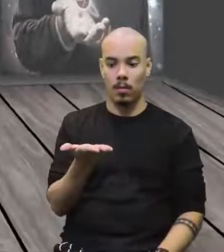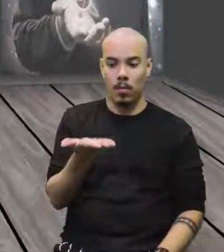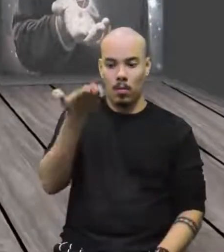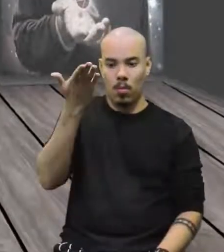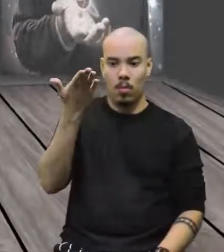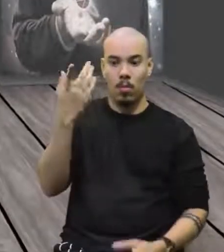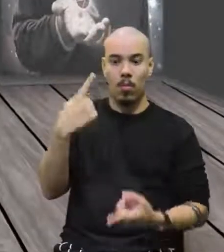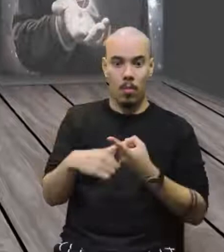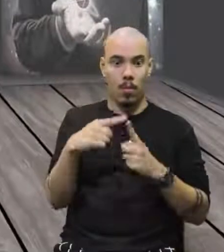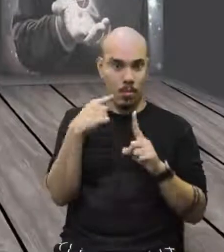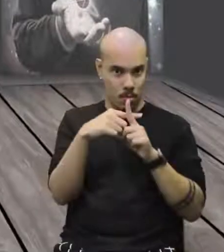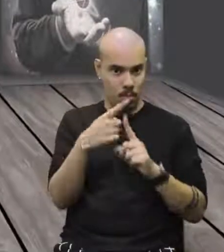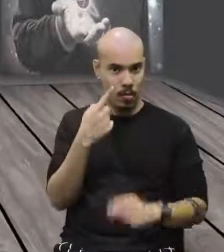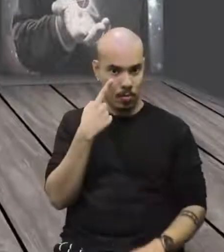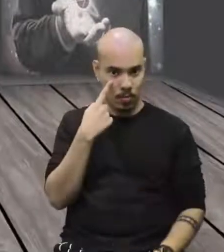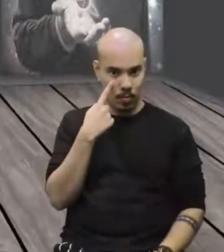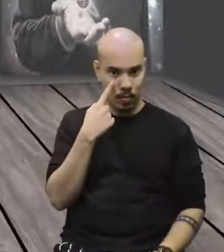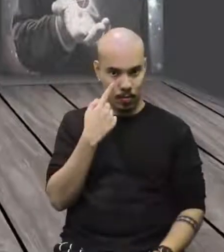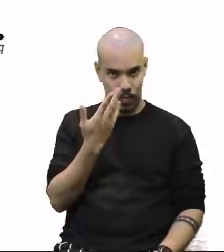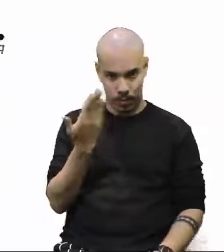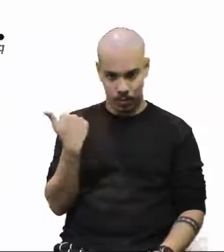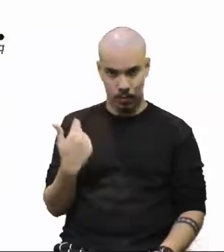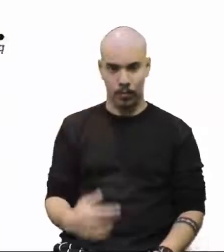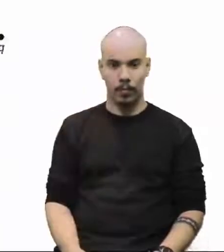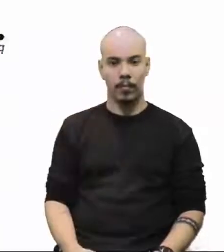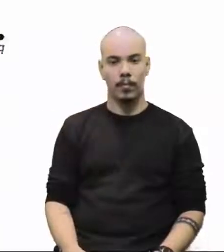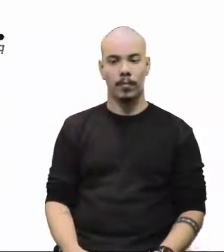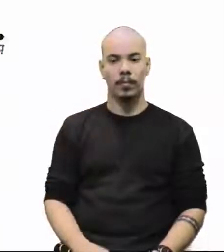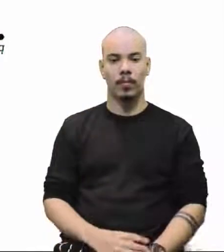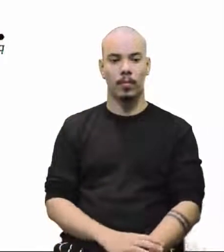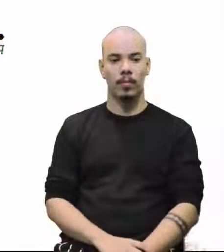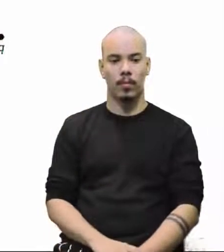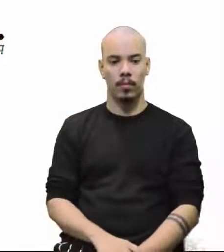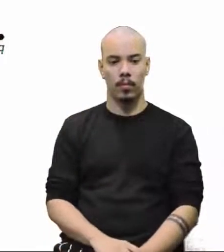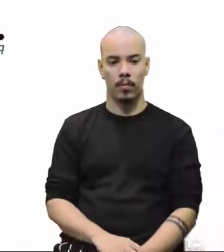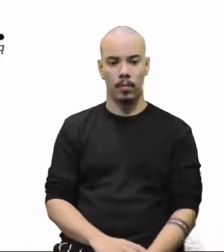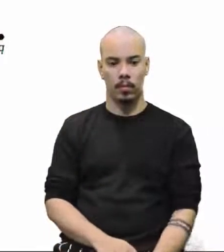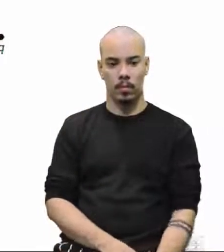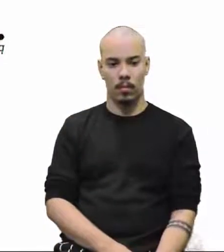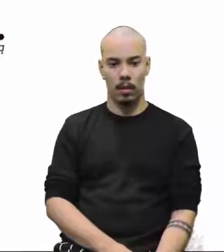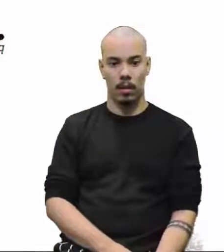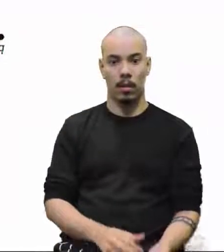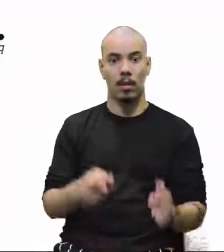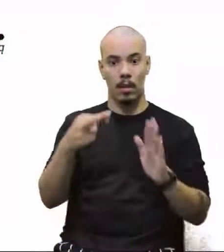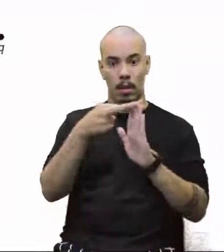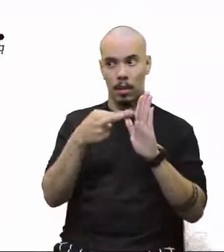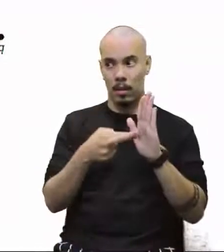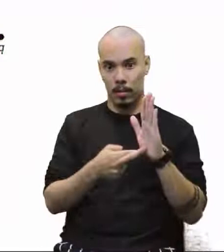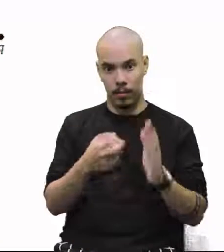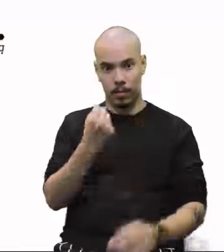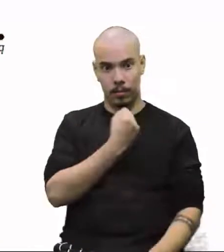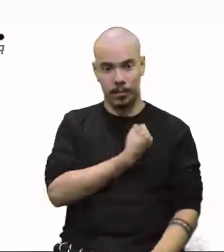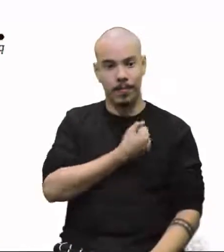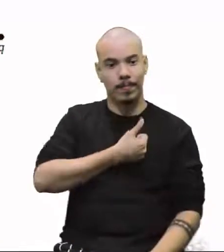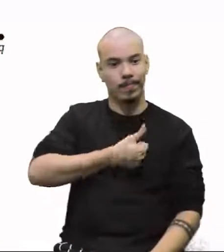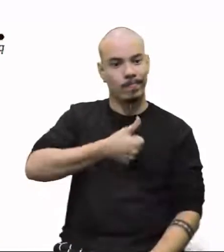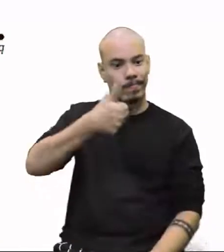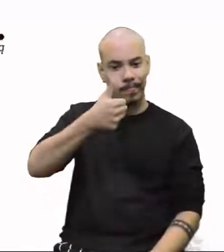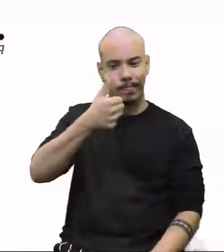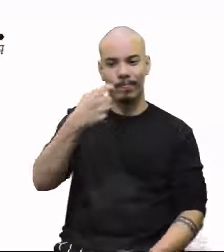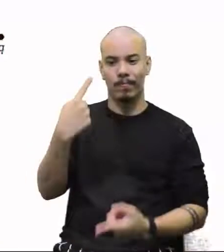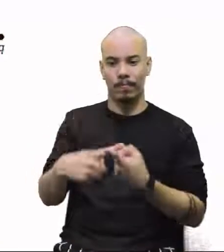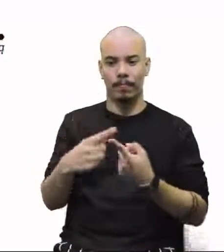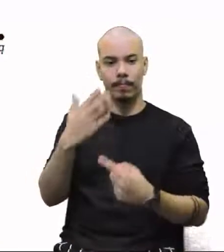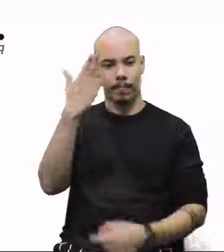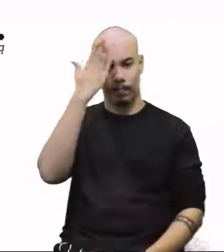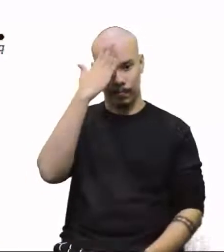carga é positiva. Vamos lá. Então, continuando aí. O campo magnético é a regra número 1. Isso. Porque tem que saber ele aí